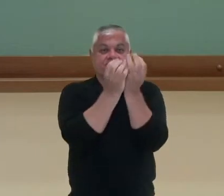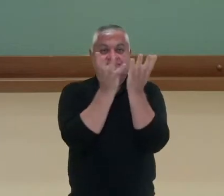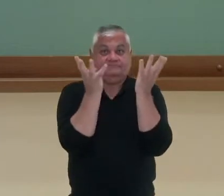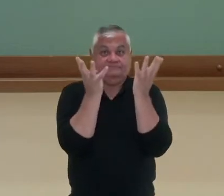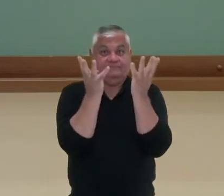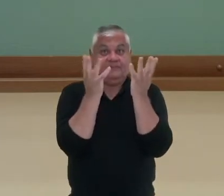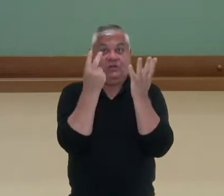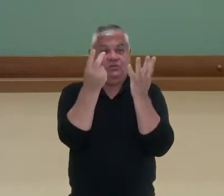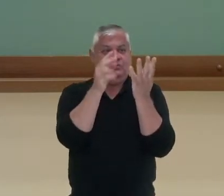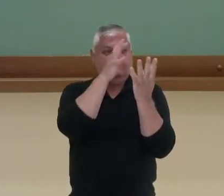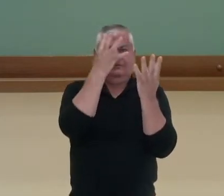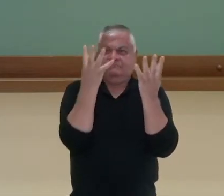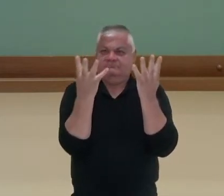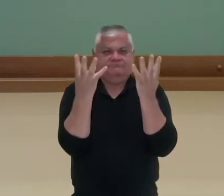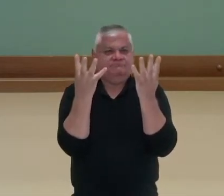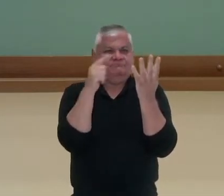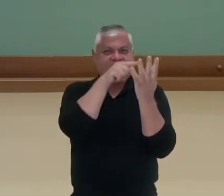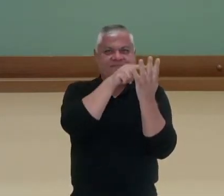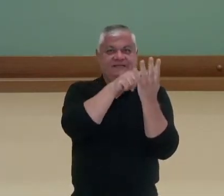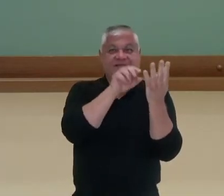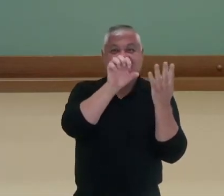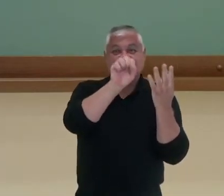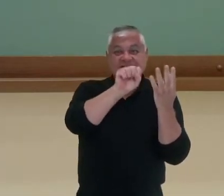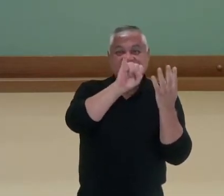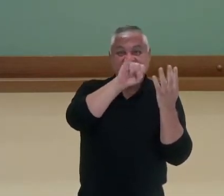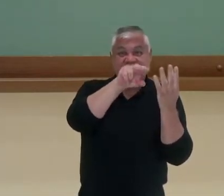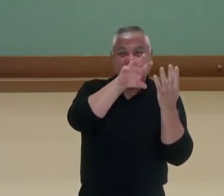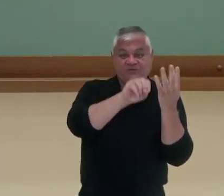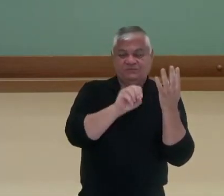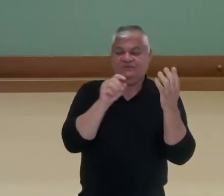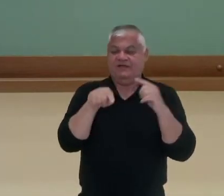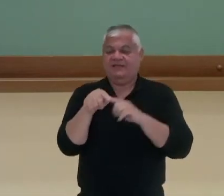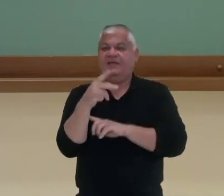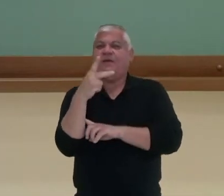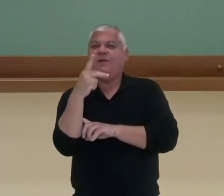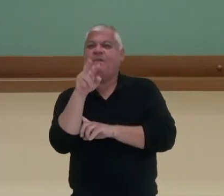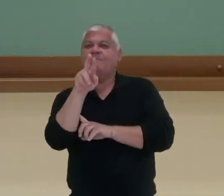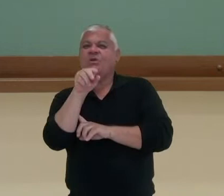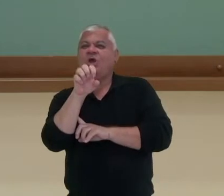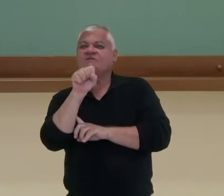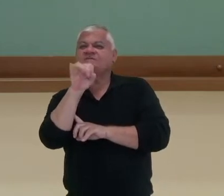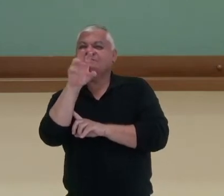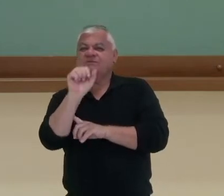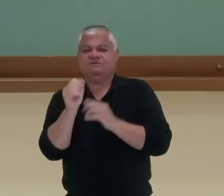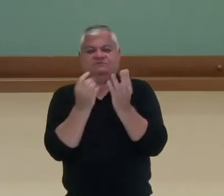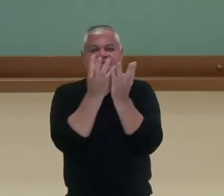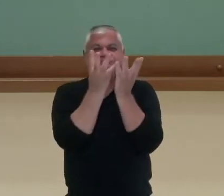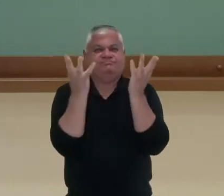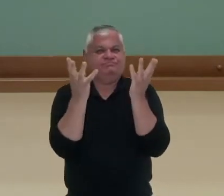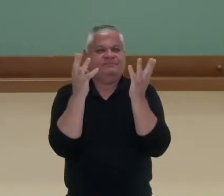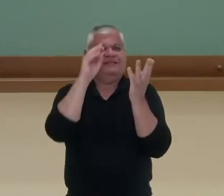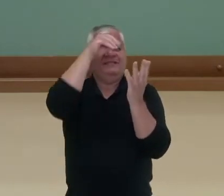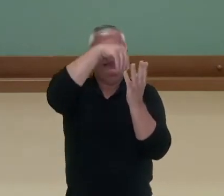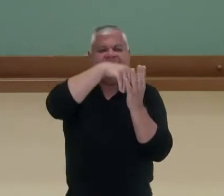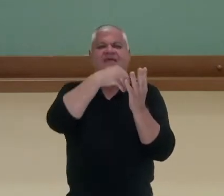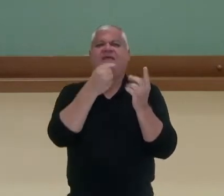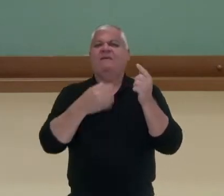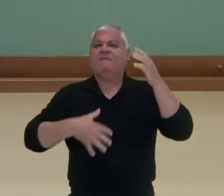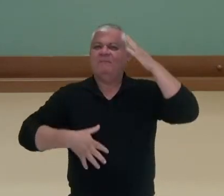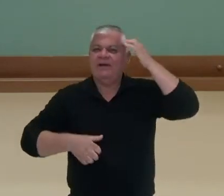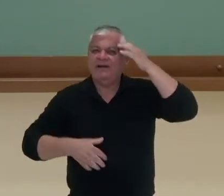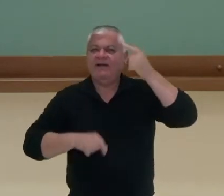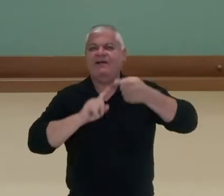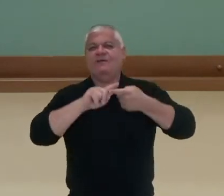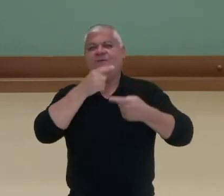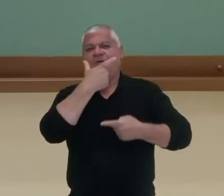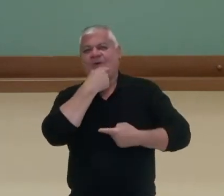dois grupos, nos prosímios e os símios, também são chamados de antropóides. Quem são eles? Incluem os macacos, o homem, Então, eu